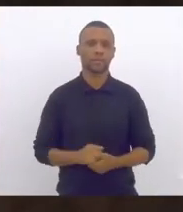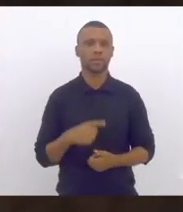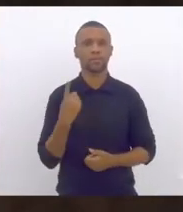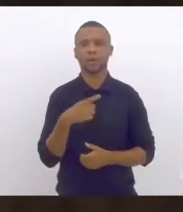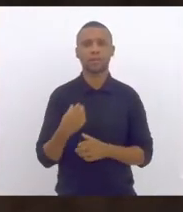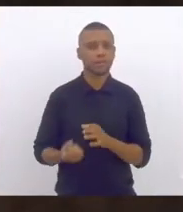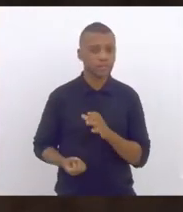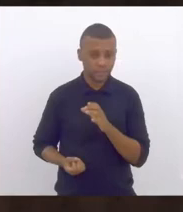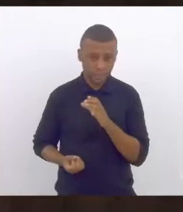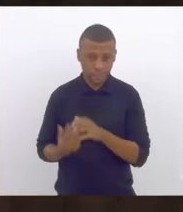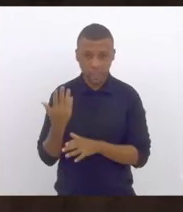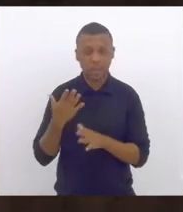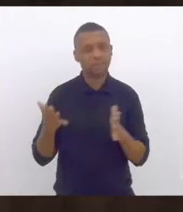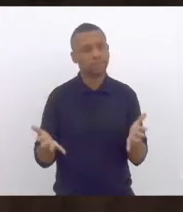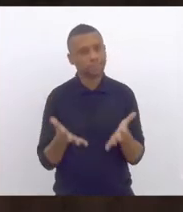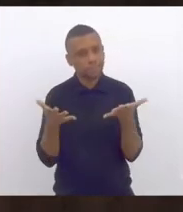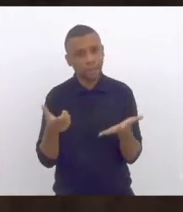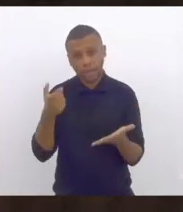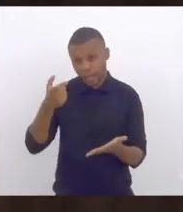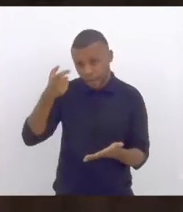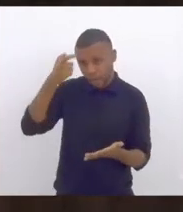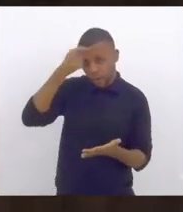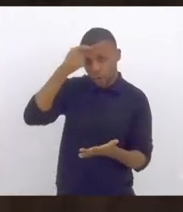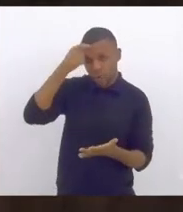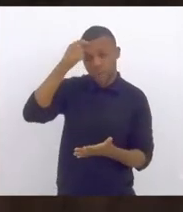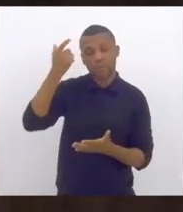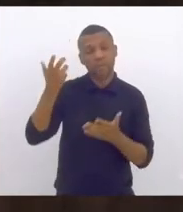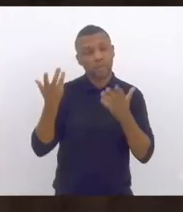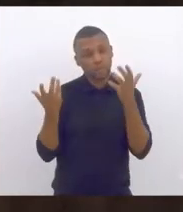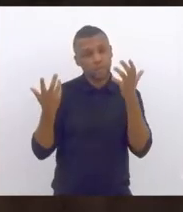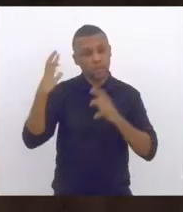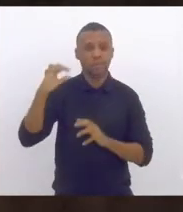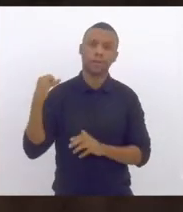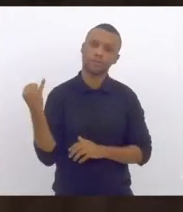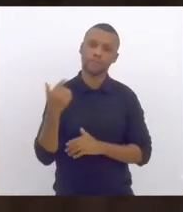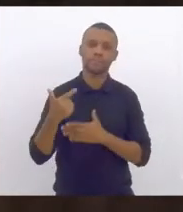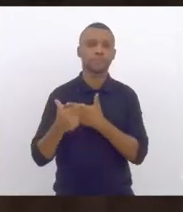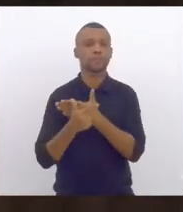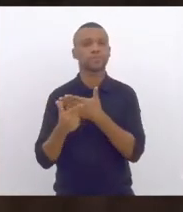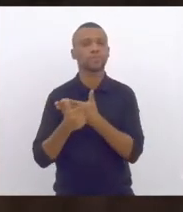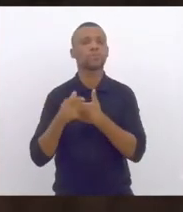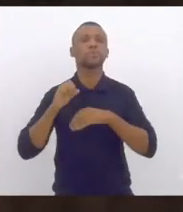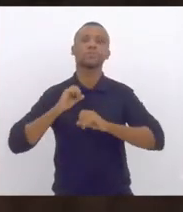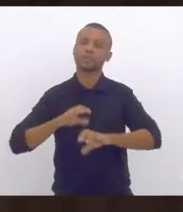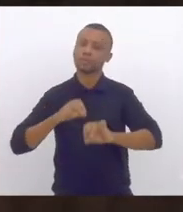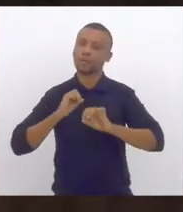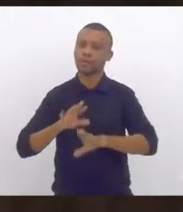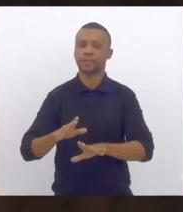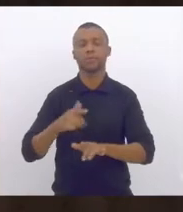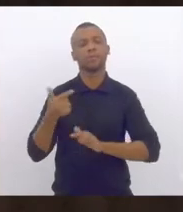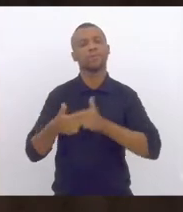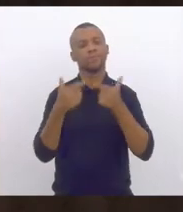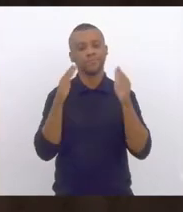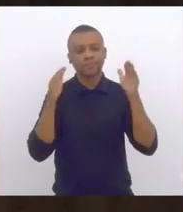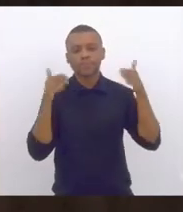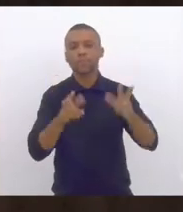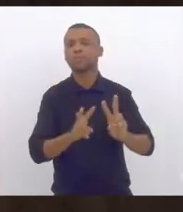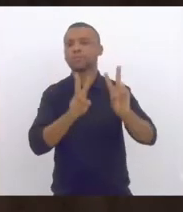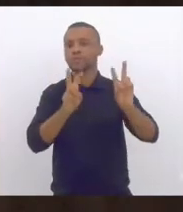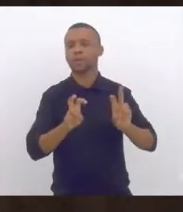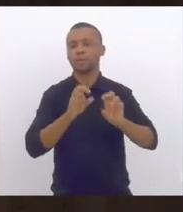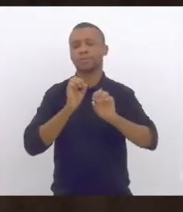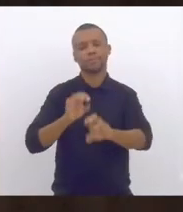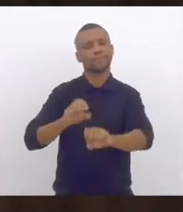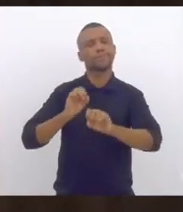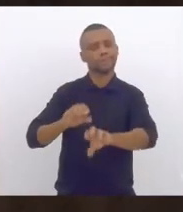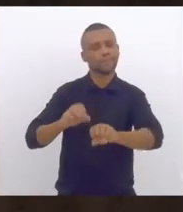Criar novas consciências climáticas é fundamental e é papel da educação, sim, trabalhar sobre isso. Trabalhar a